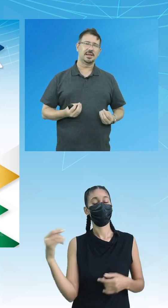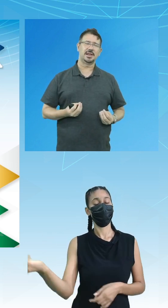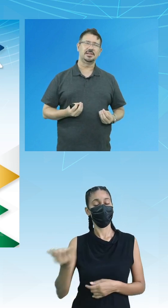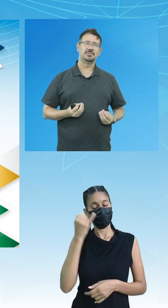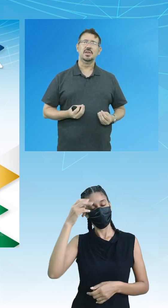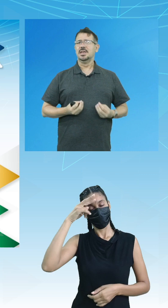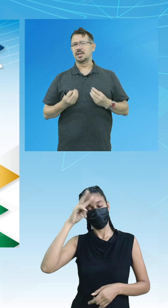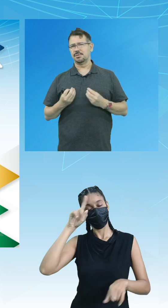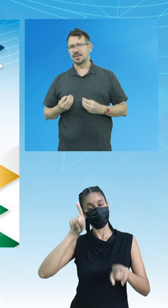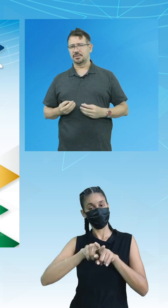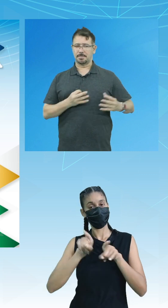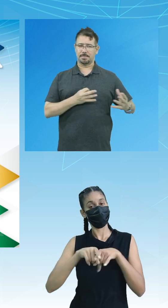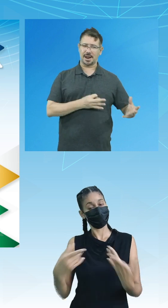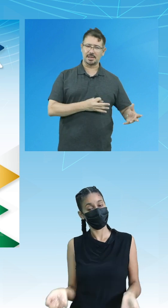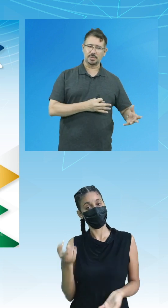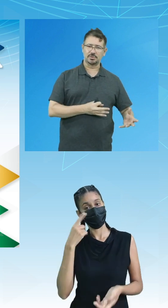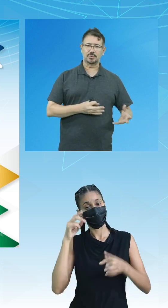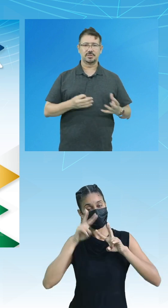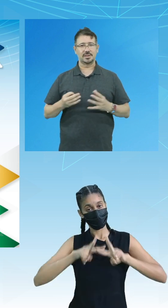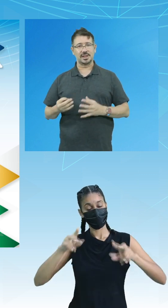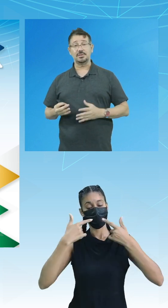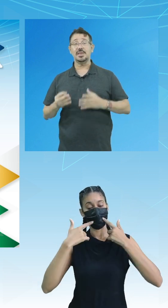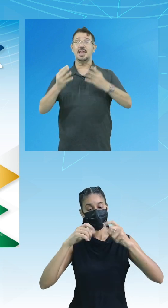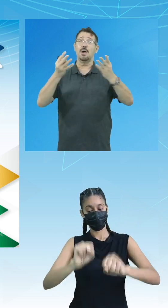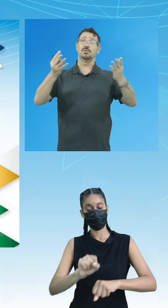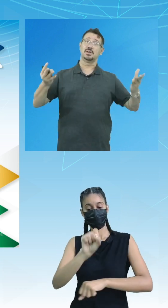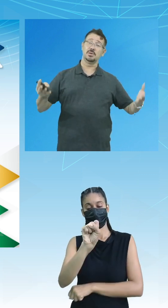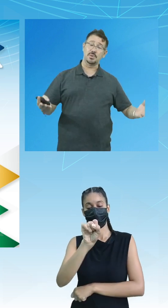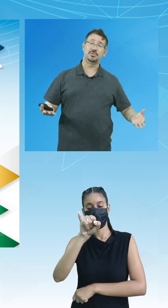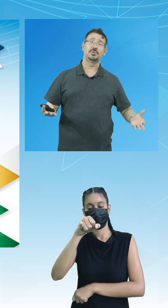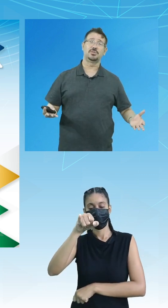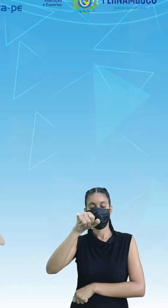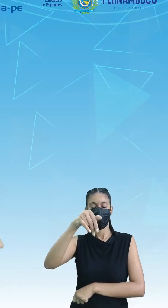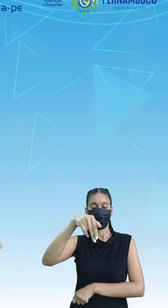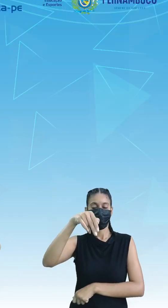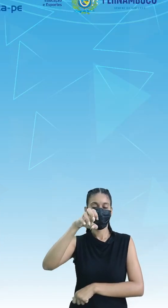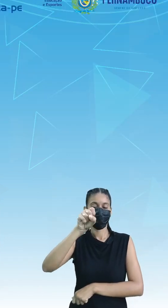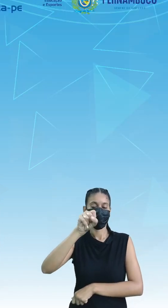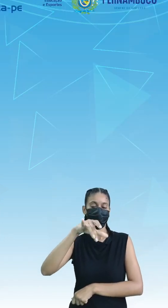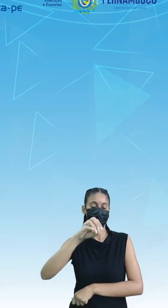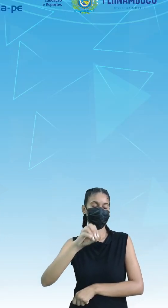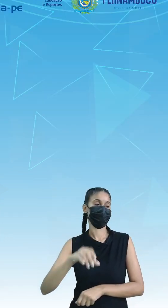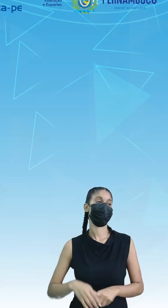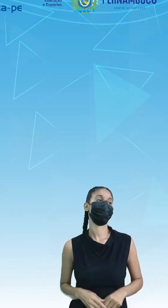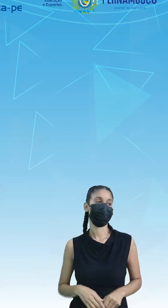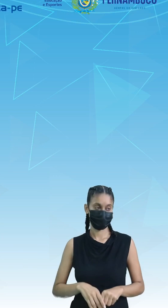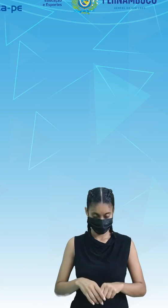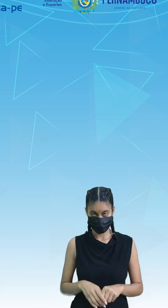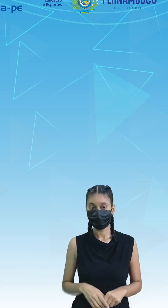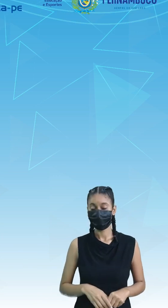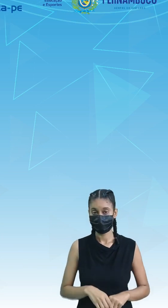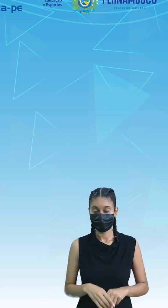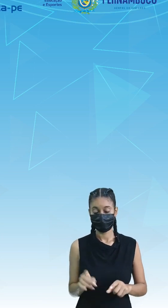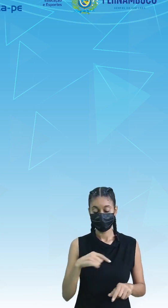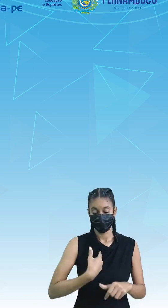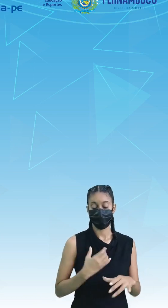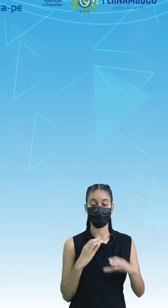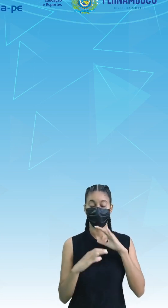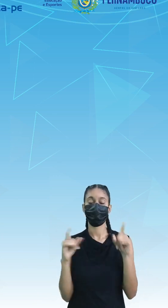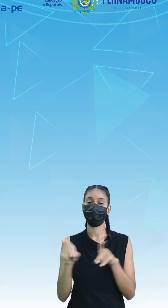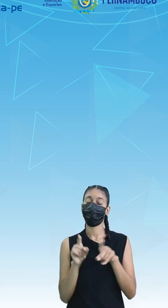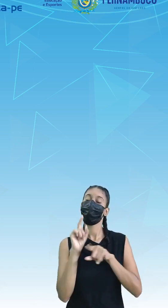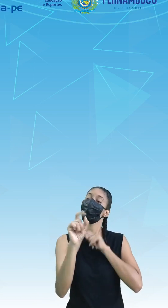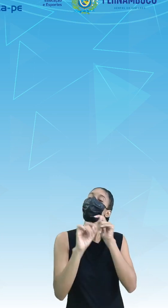importante lembrar disso. Então, veja, paralinguísticos, cinésicos e aos linguísticos também, claro, que nós nos comunicamos